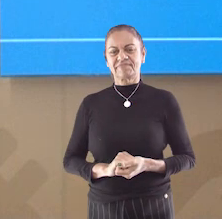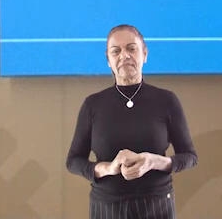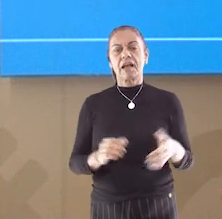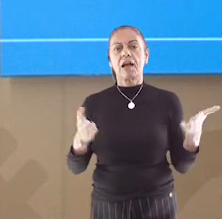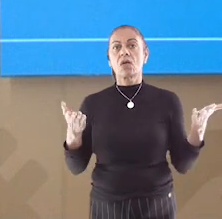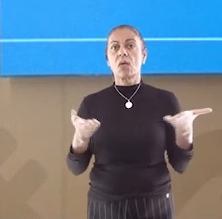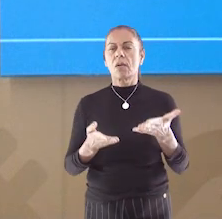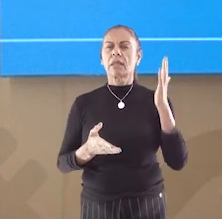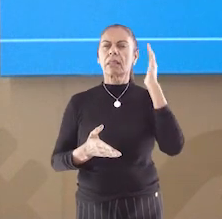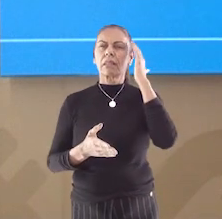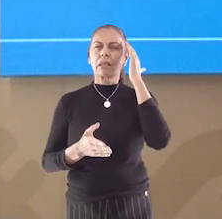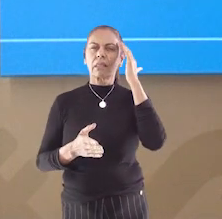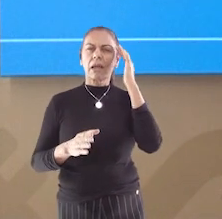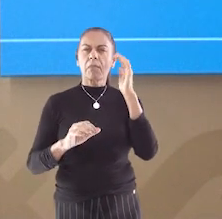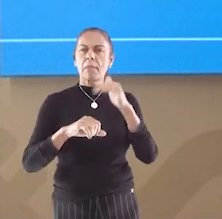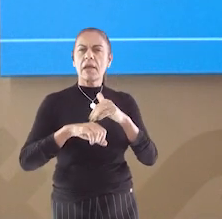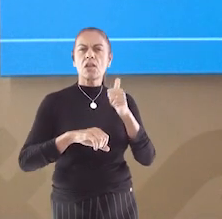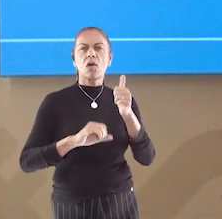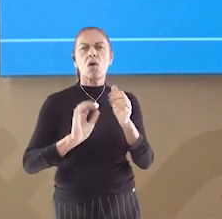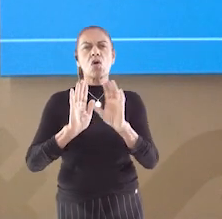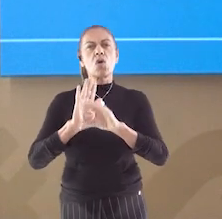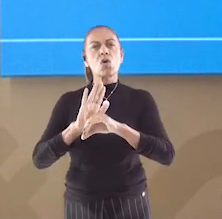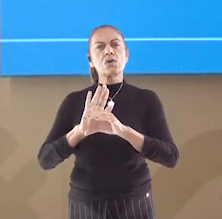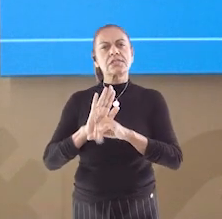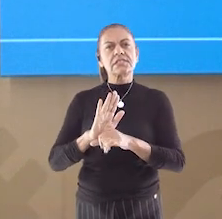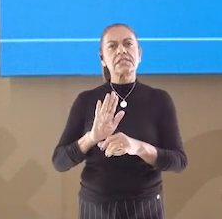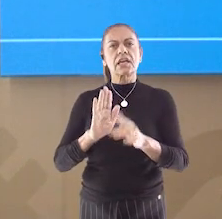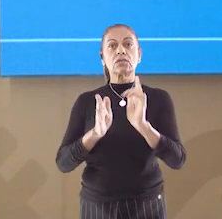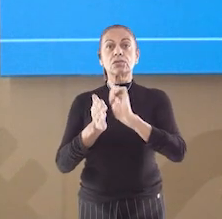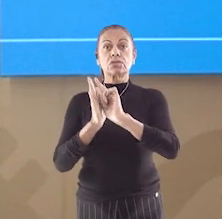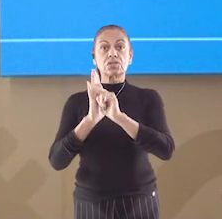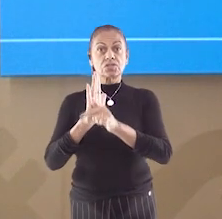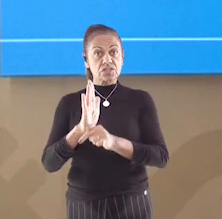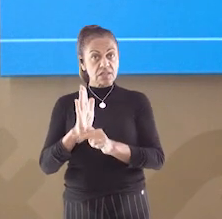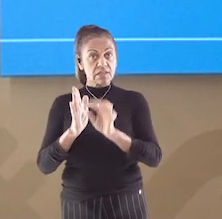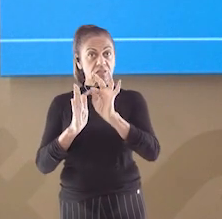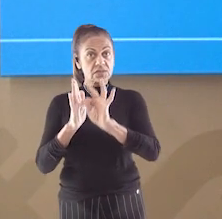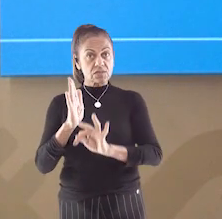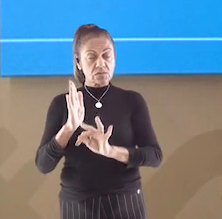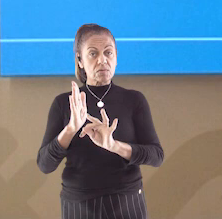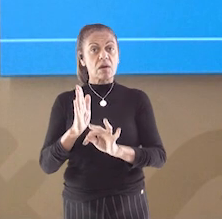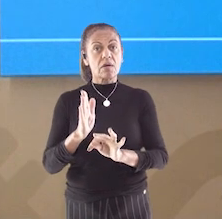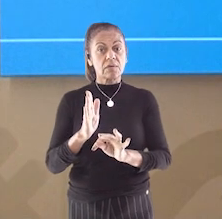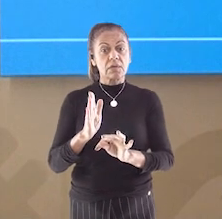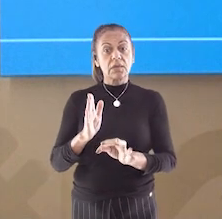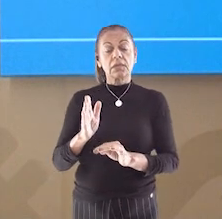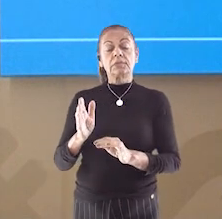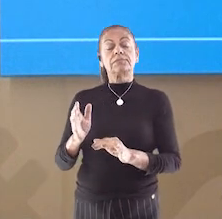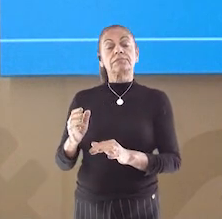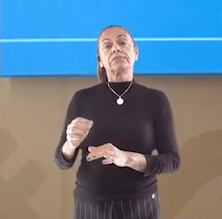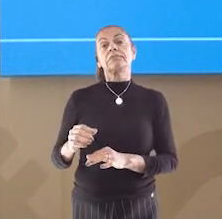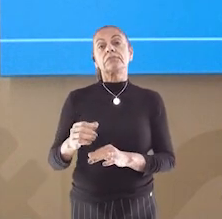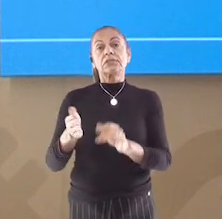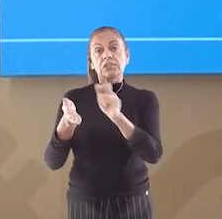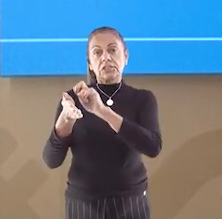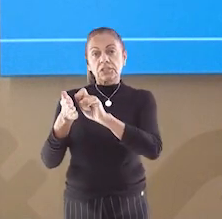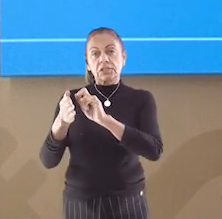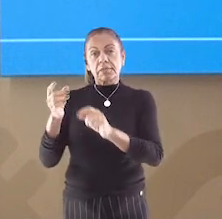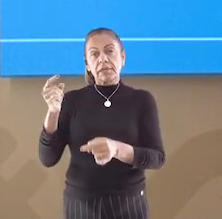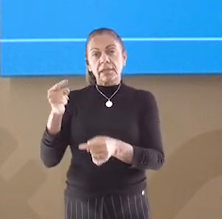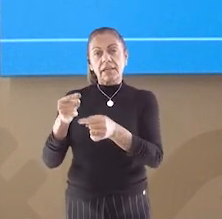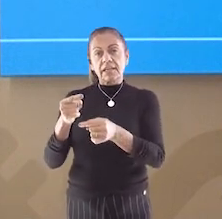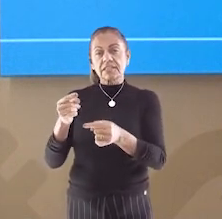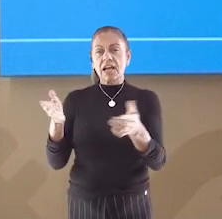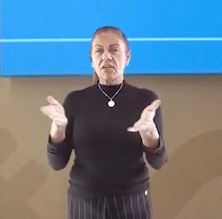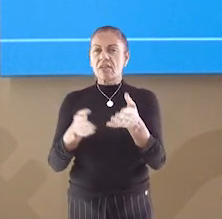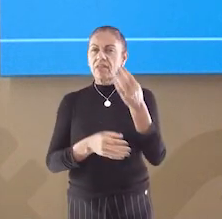um substantivo próprio, ok? Agora que entendemos melhor os conceitos de gênero textual e bilhete, e o que são